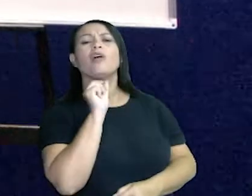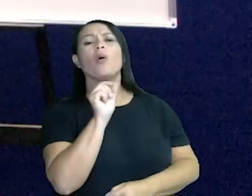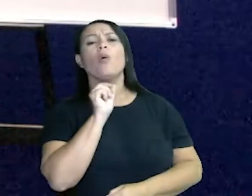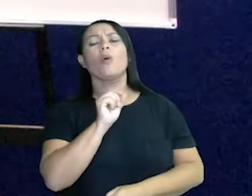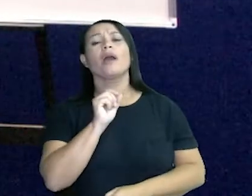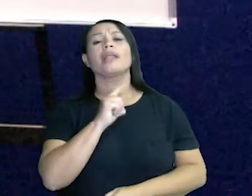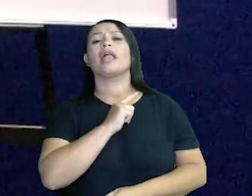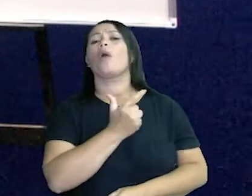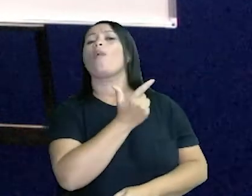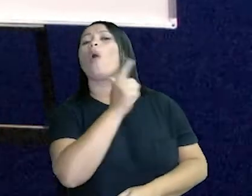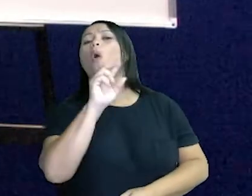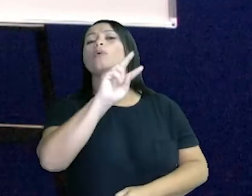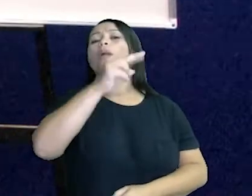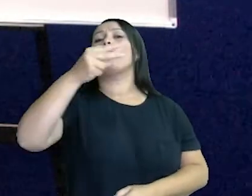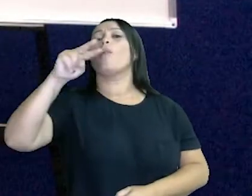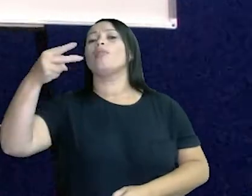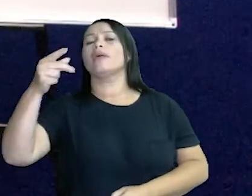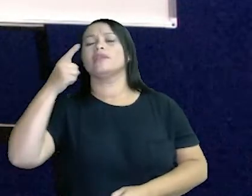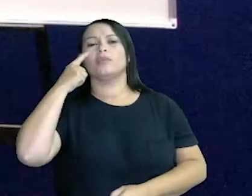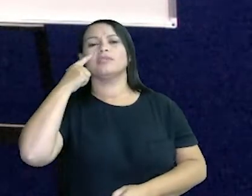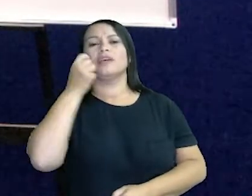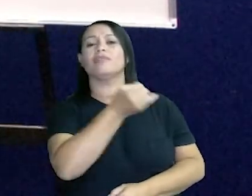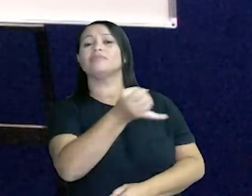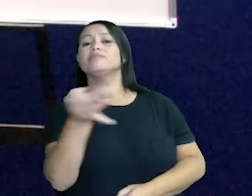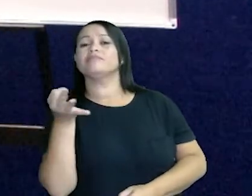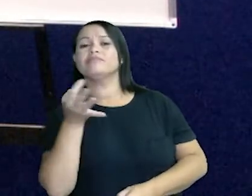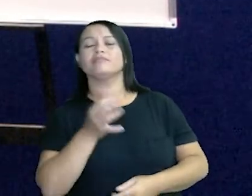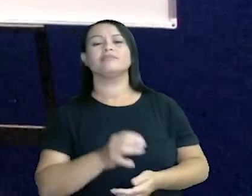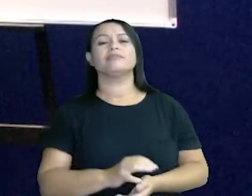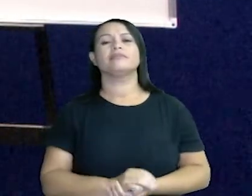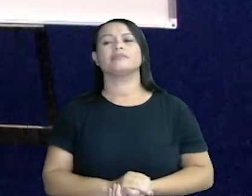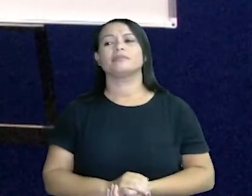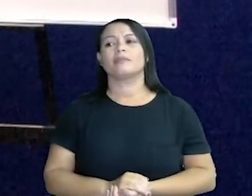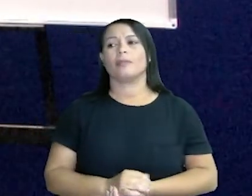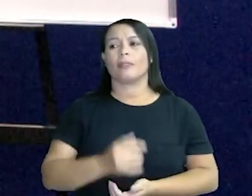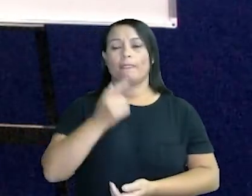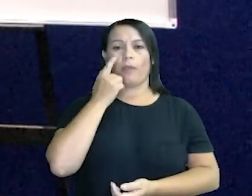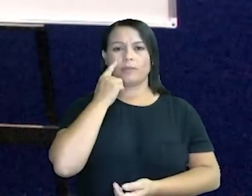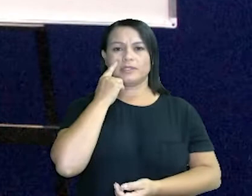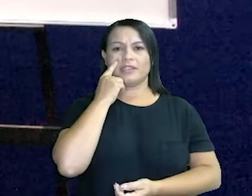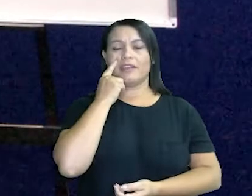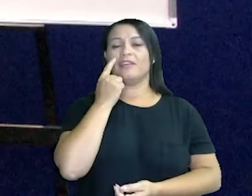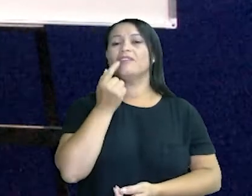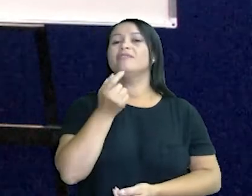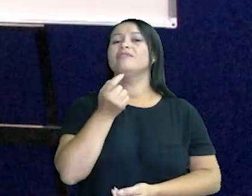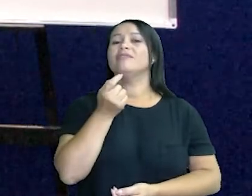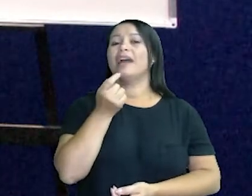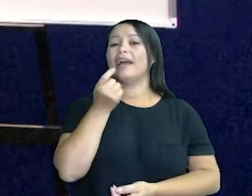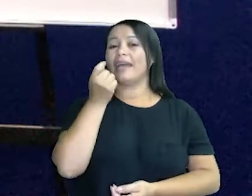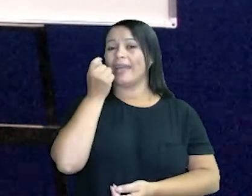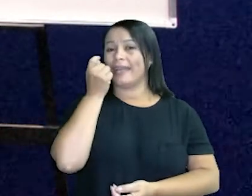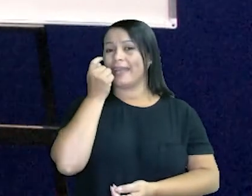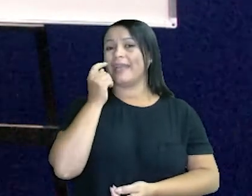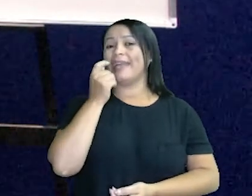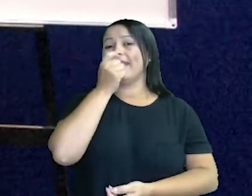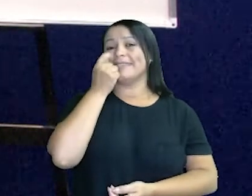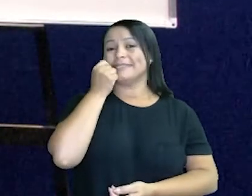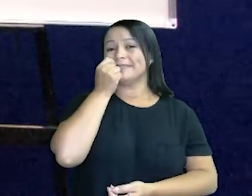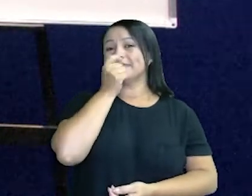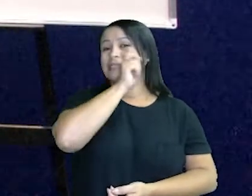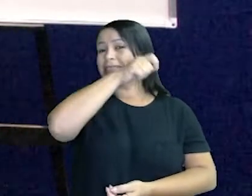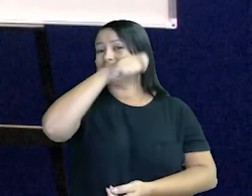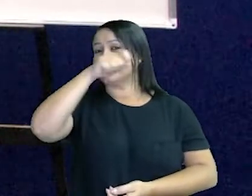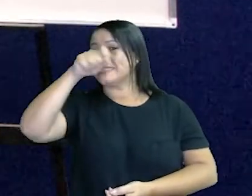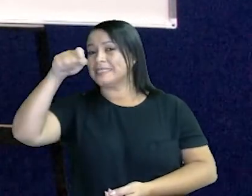fazer uma outra potência aqui para você está olha aqui esse piloto é muito fininho vai